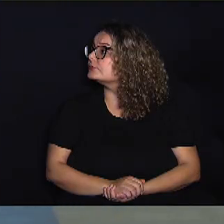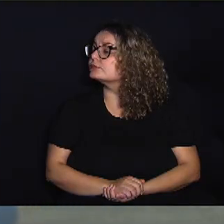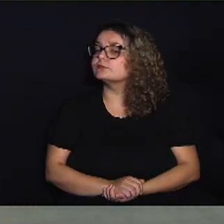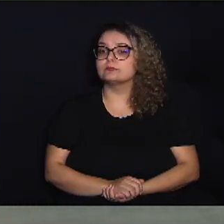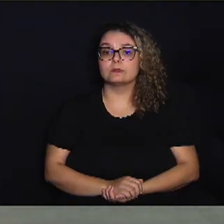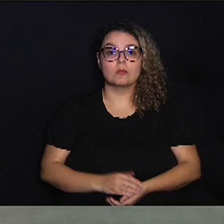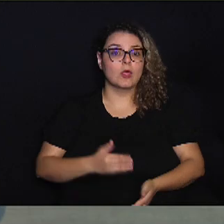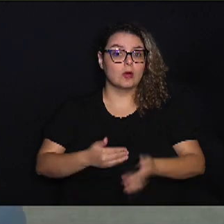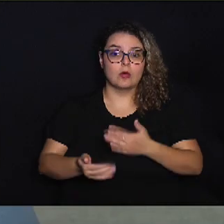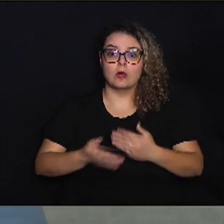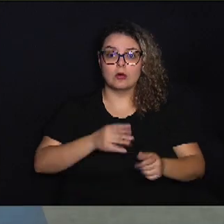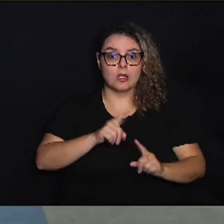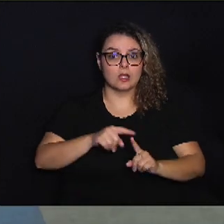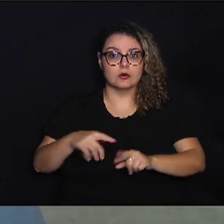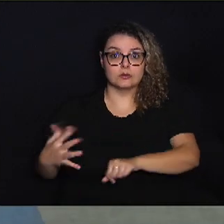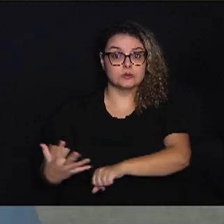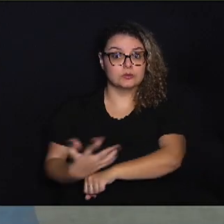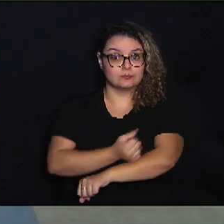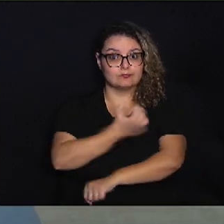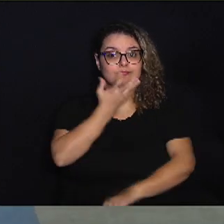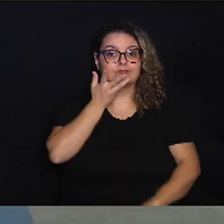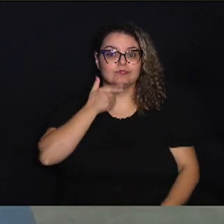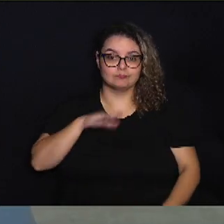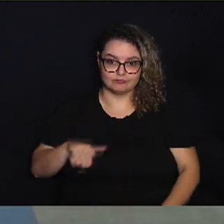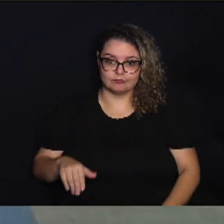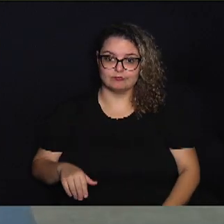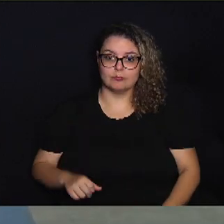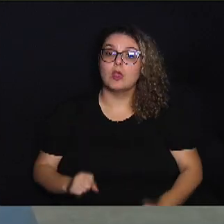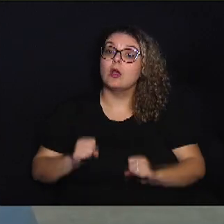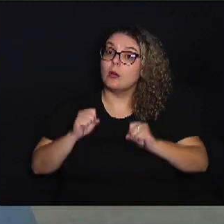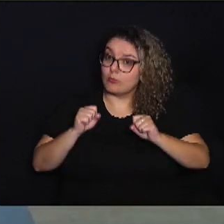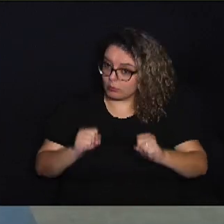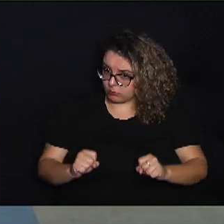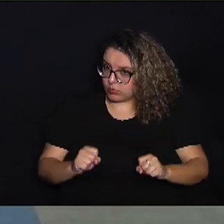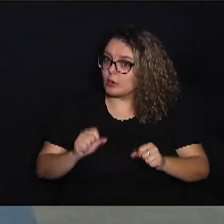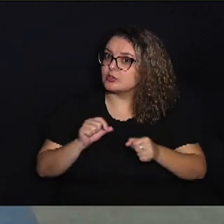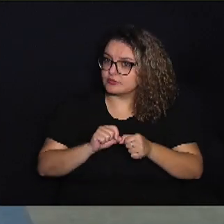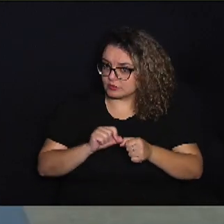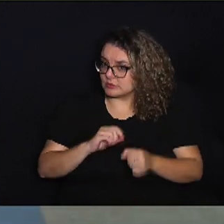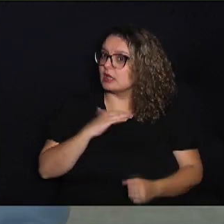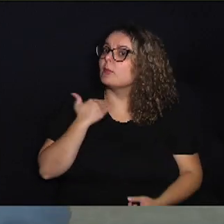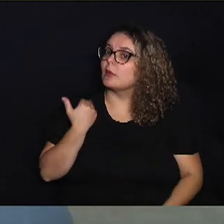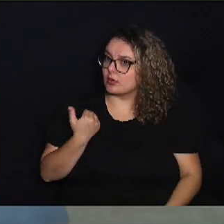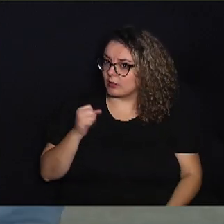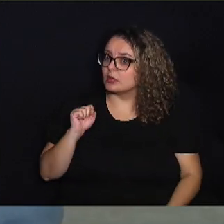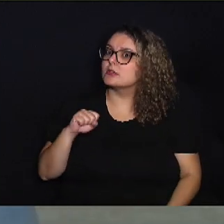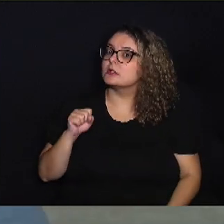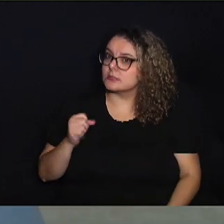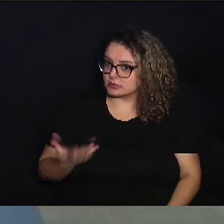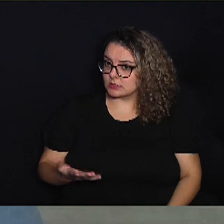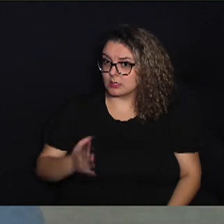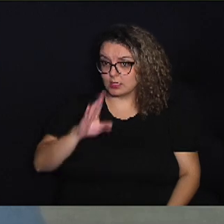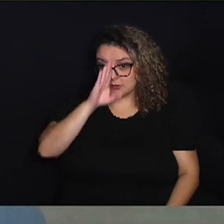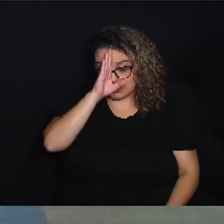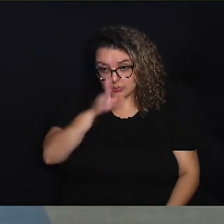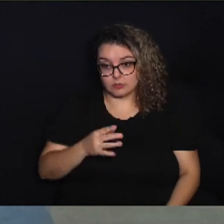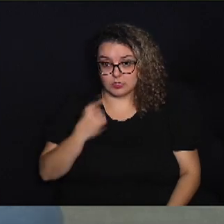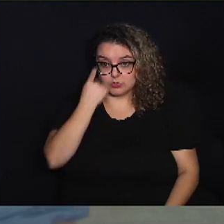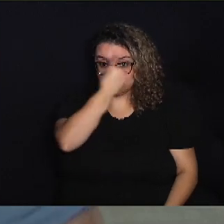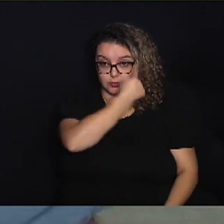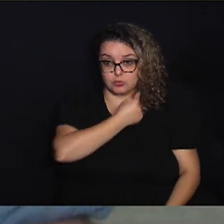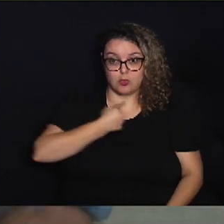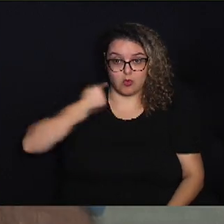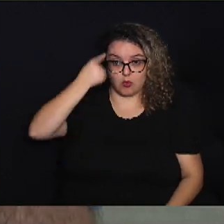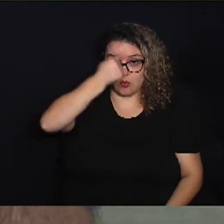Qualquer tipo de queimadura numa criança pode ser fatal, principalmente na face e